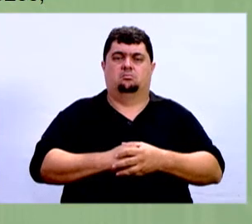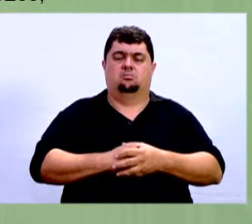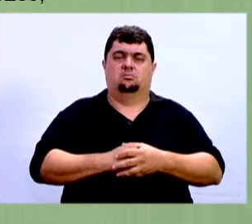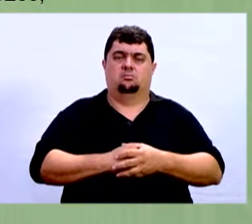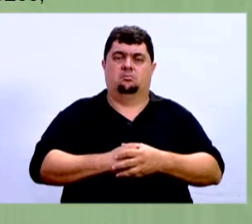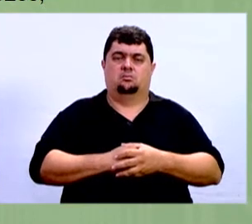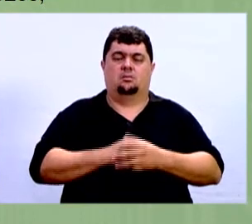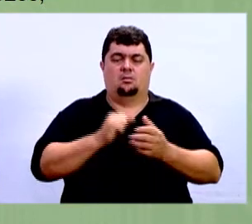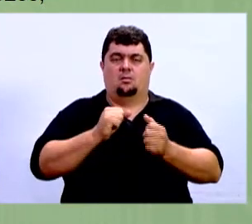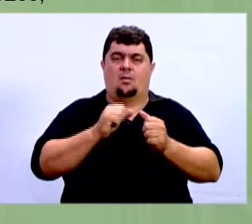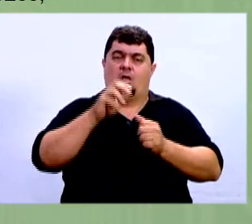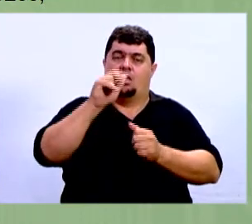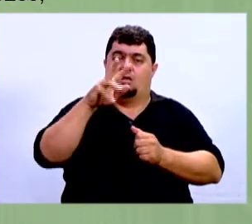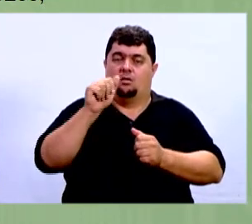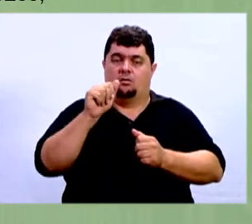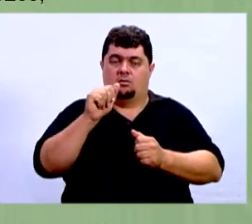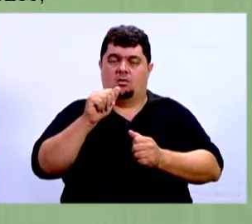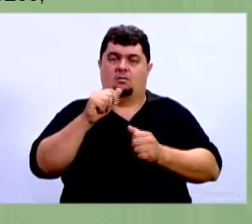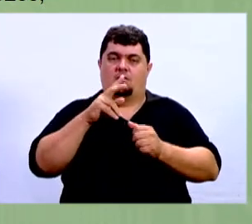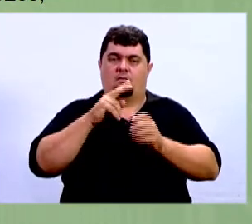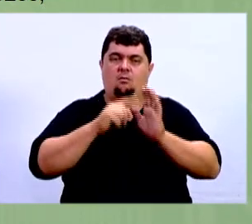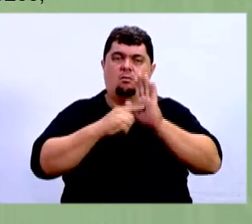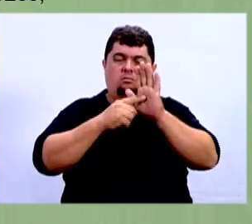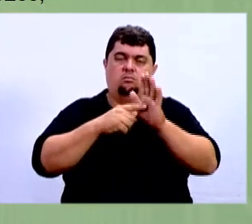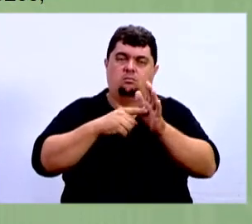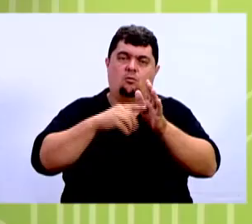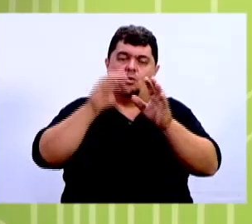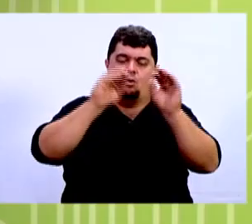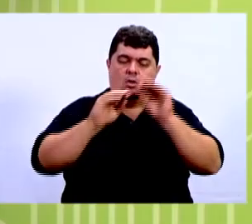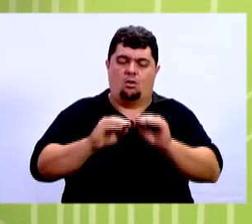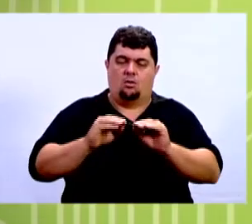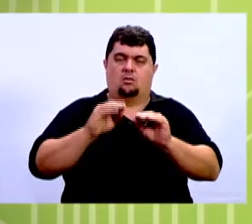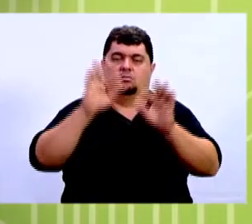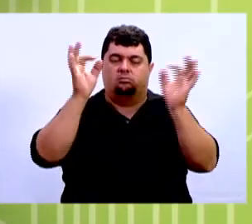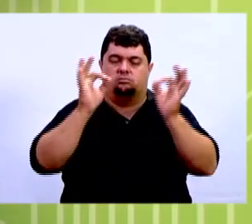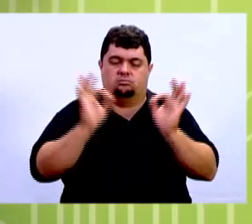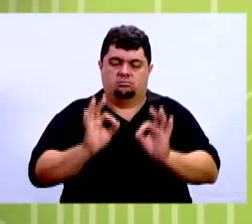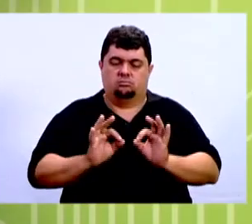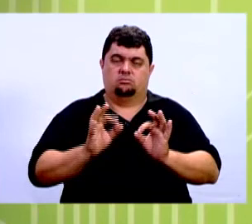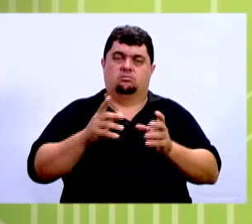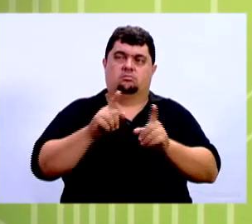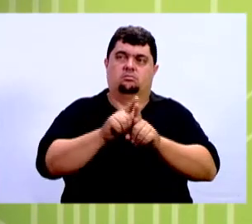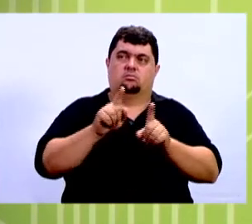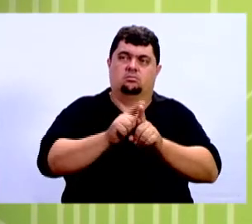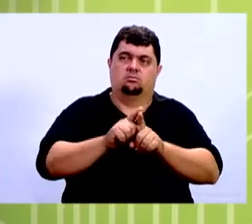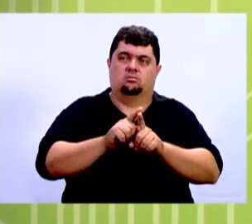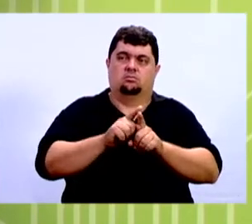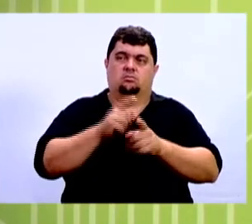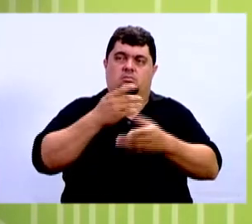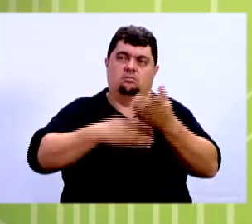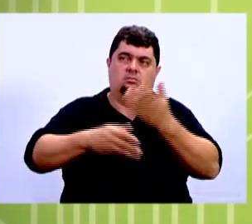serão disponibilizadas tutoriais de formatação e de